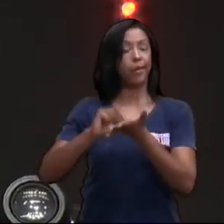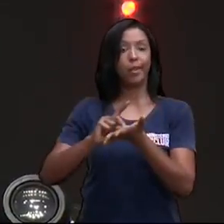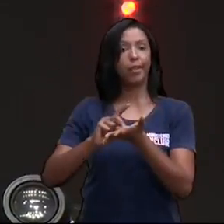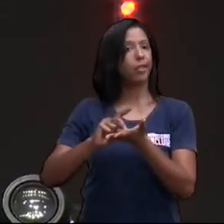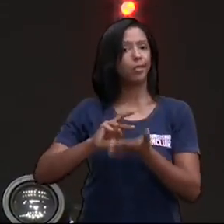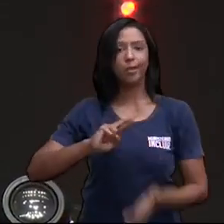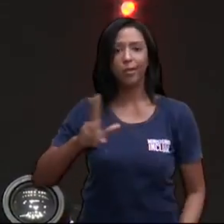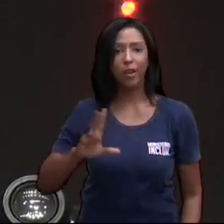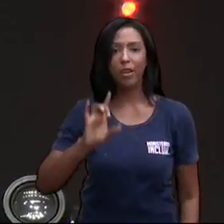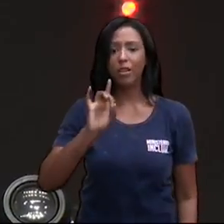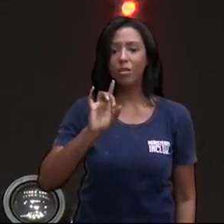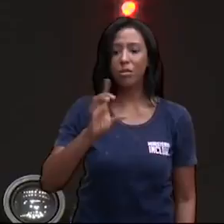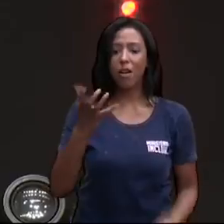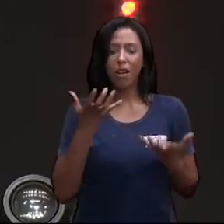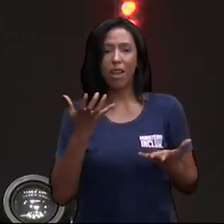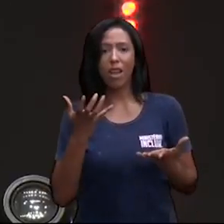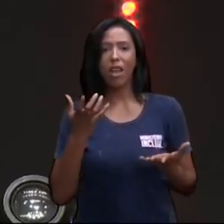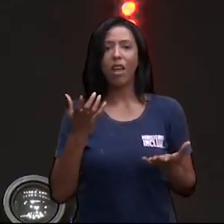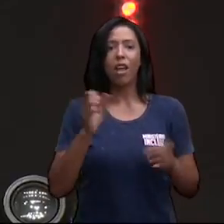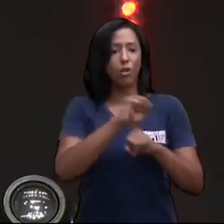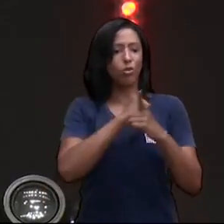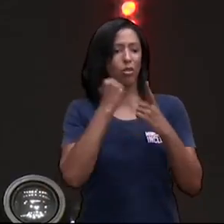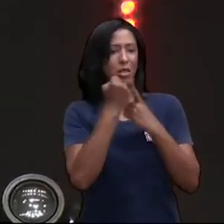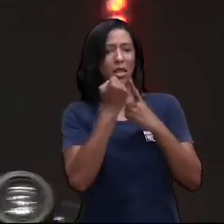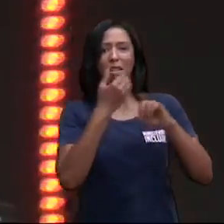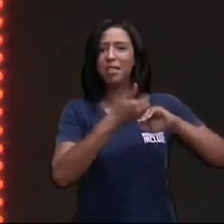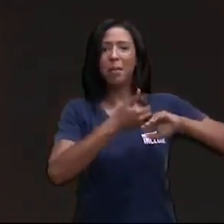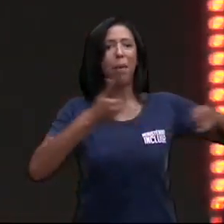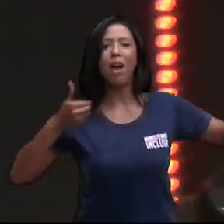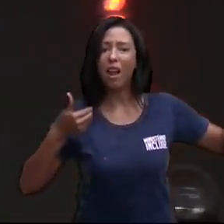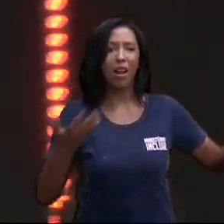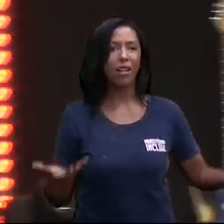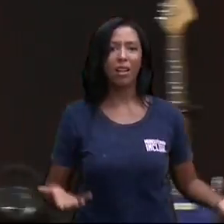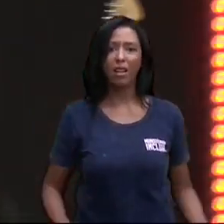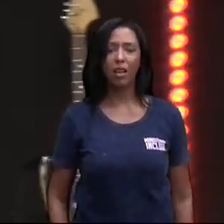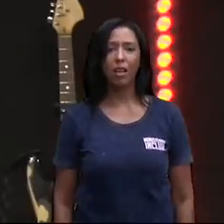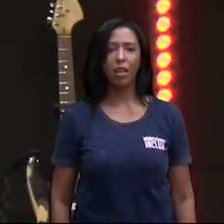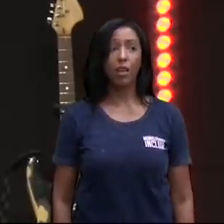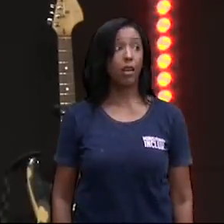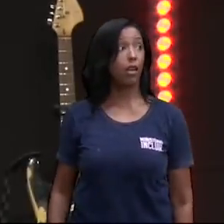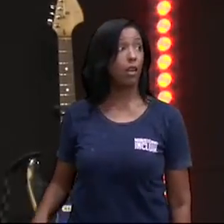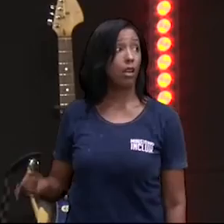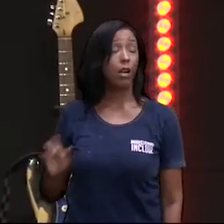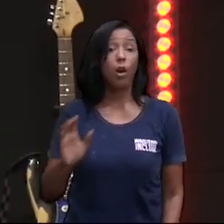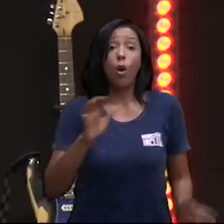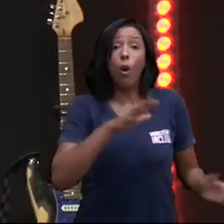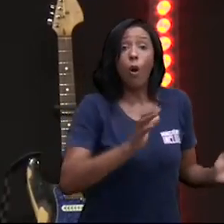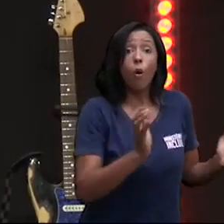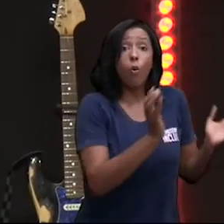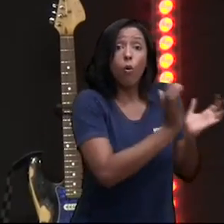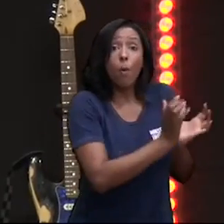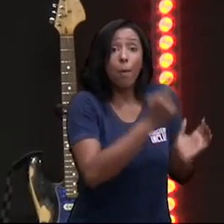a polêmica só que a criar divisão na sociedade desse grupo aqui vai tal como o